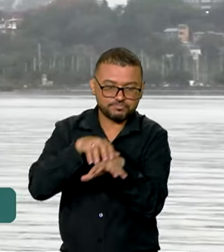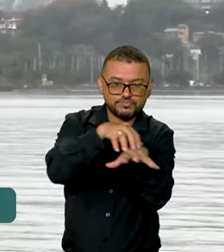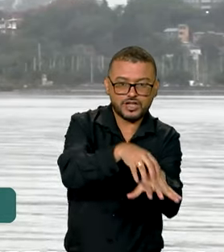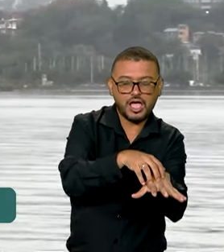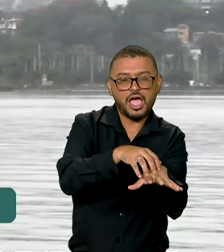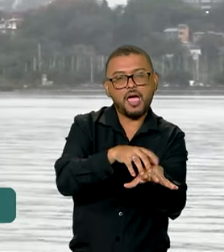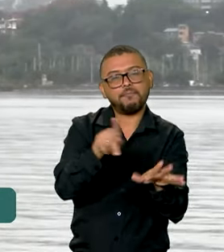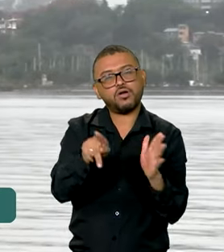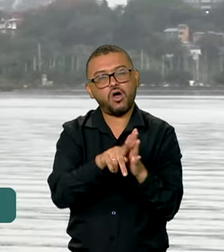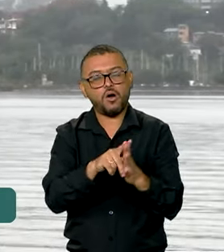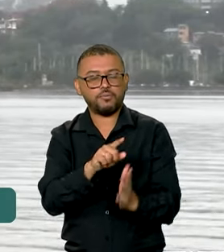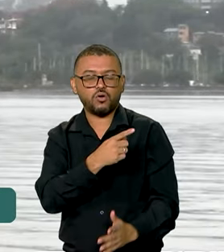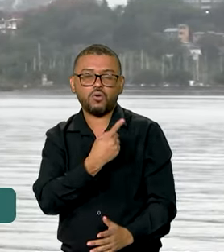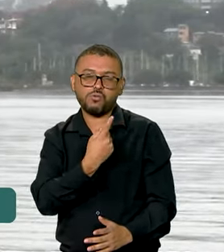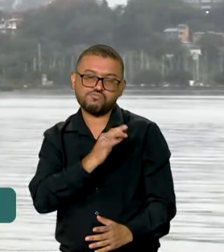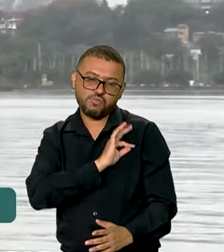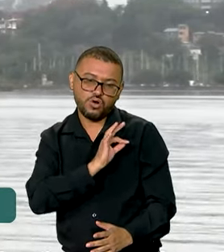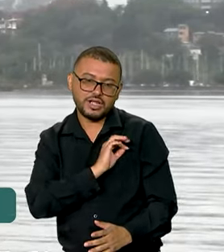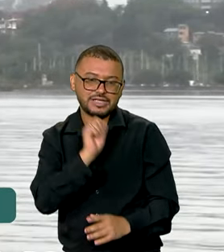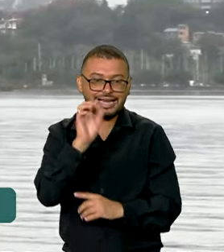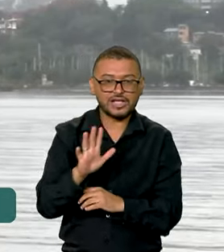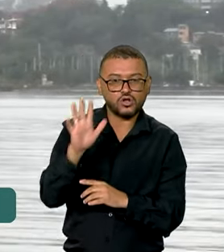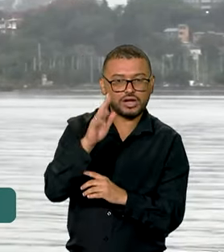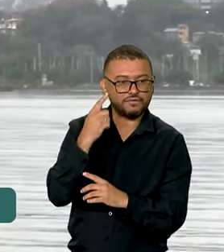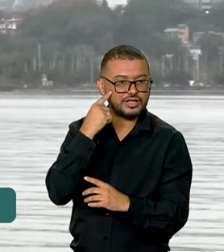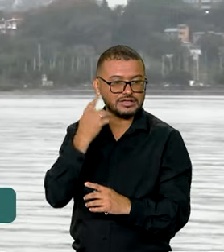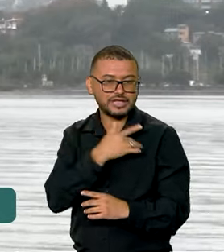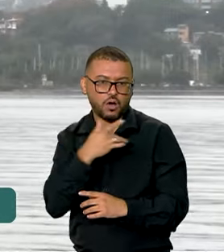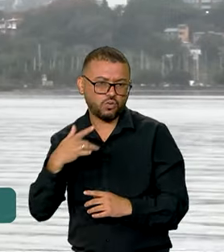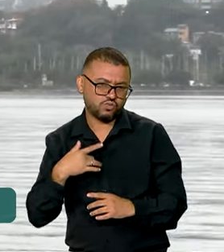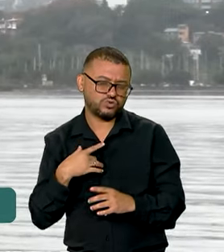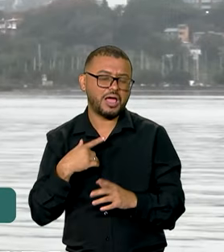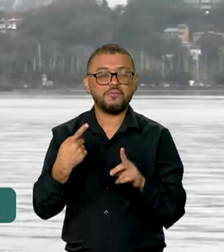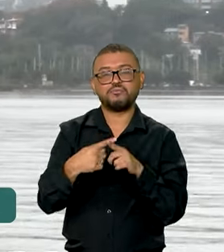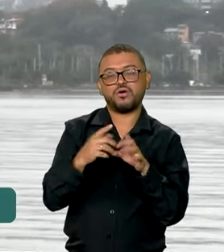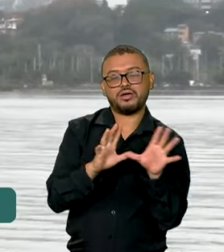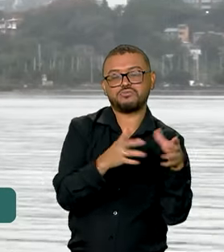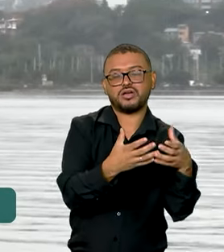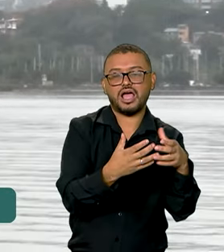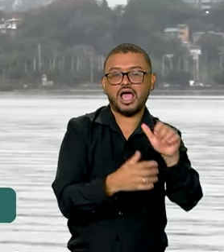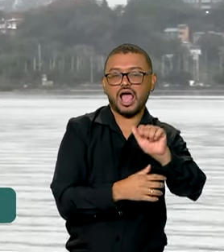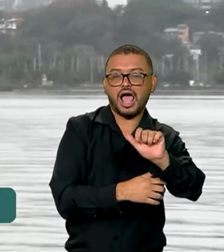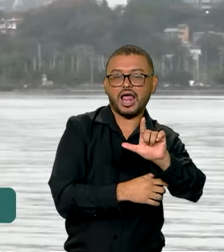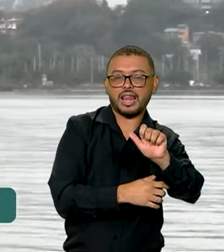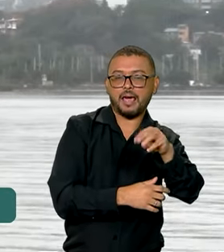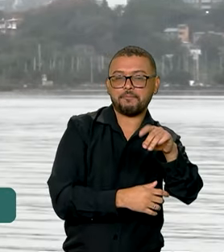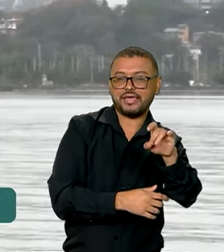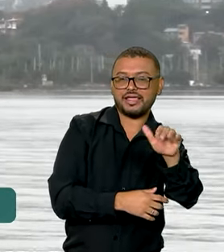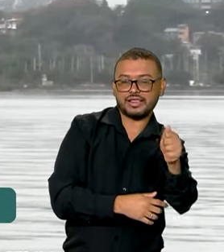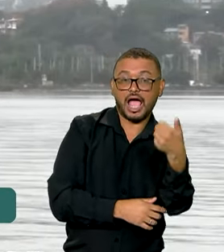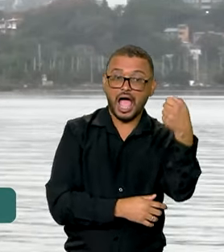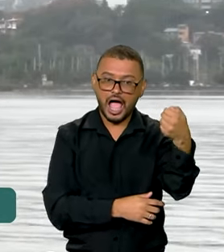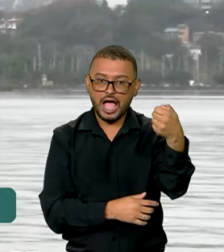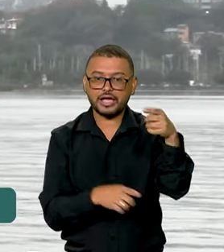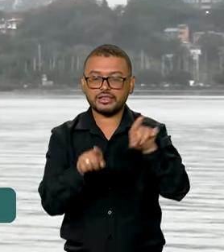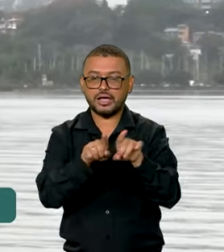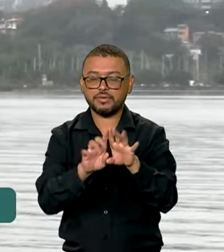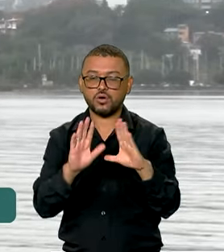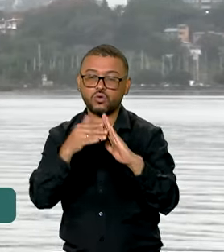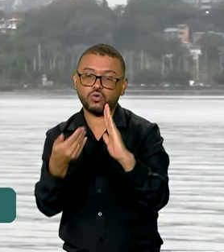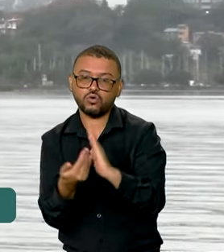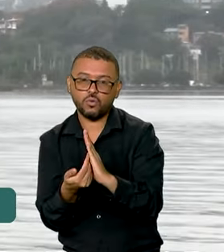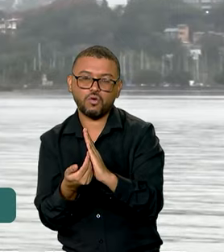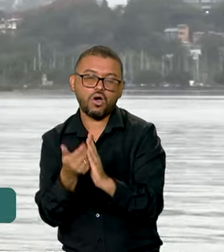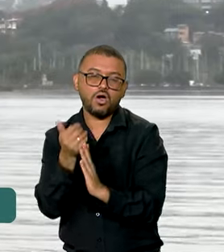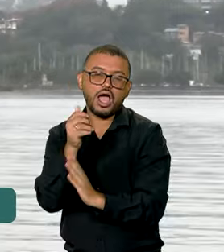Força Nacional do Sistema Único de Saúde. São moradores das comunidades Alameda A e Quilombo do Areal da